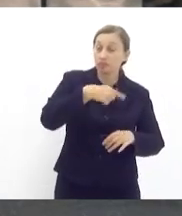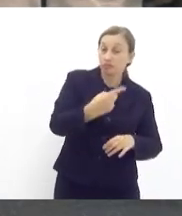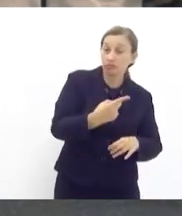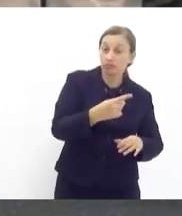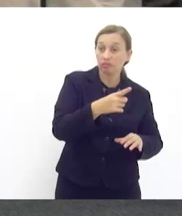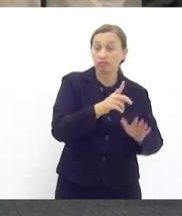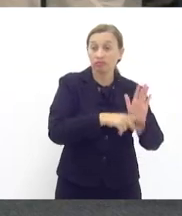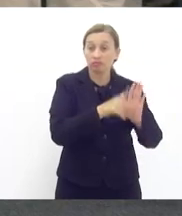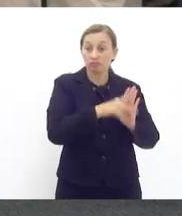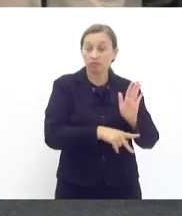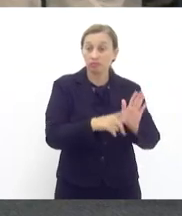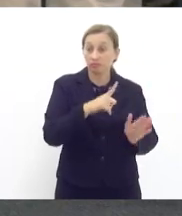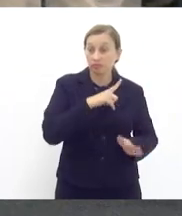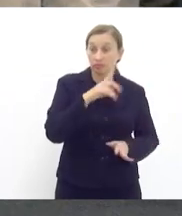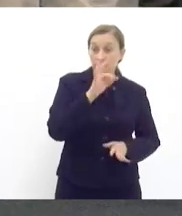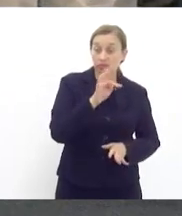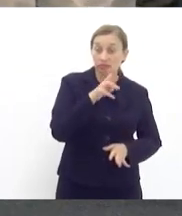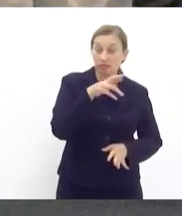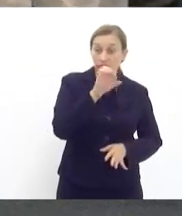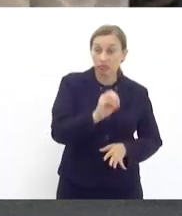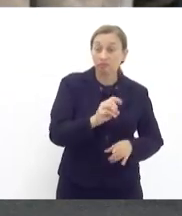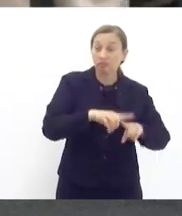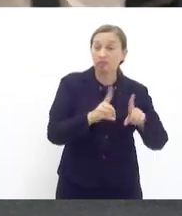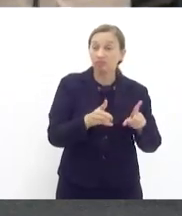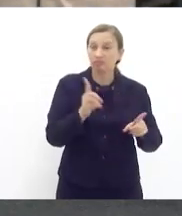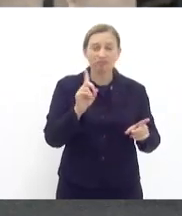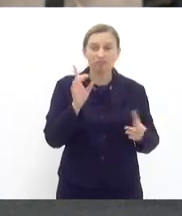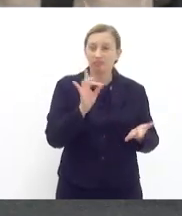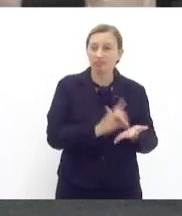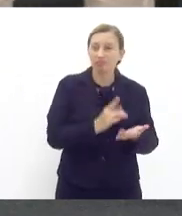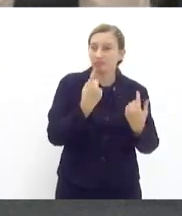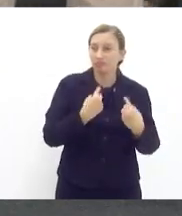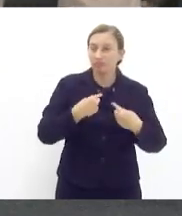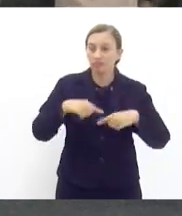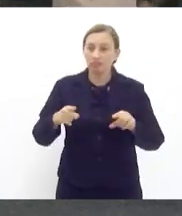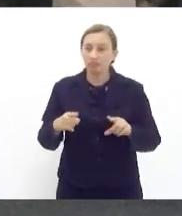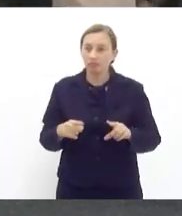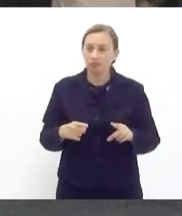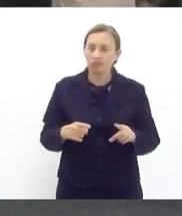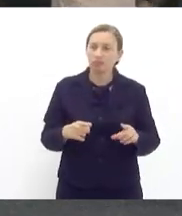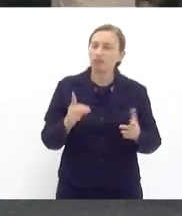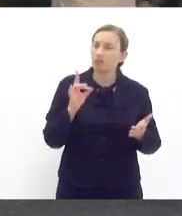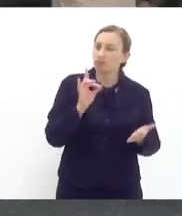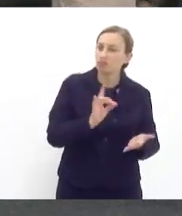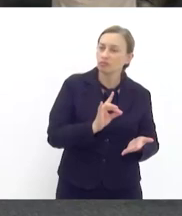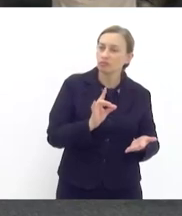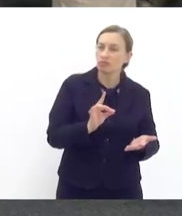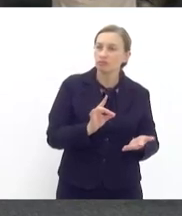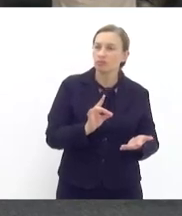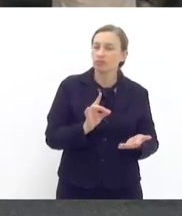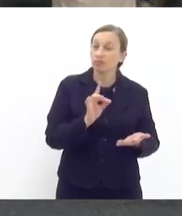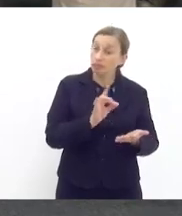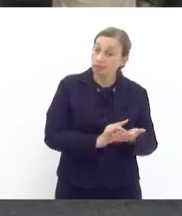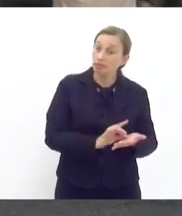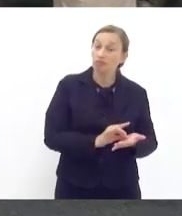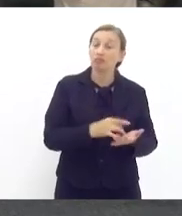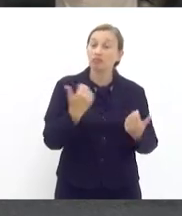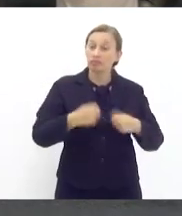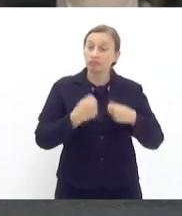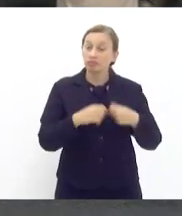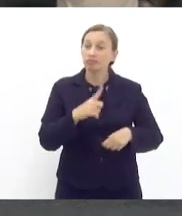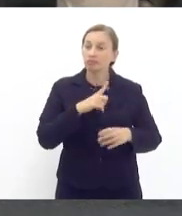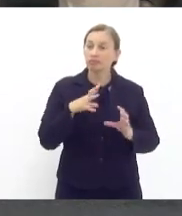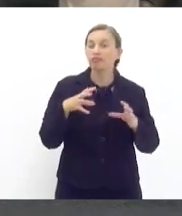trinco na porta e na realidade a gente não combate a realidade que é a realidade principal que nós precisamos ter a